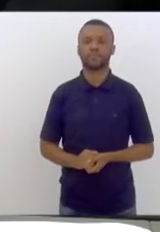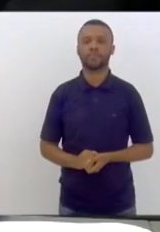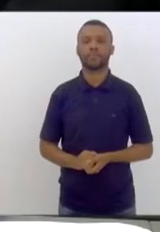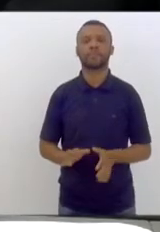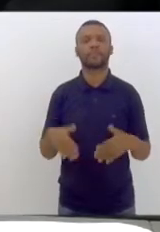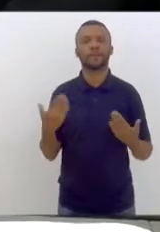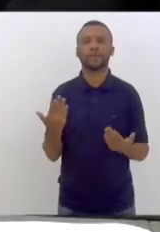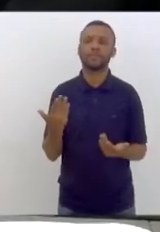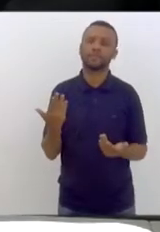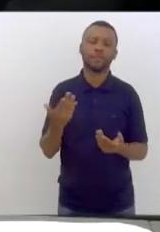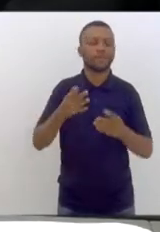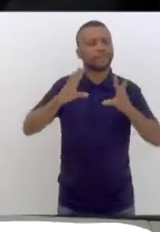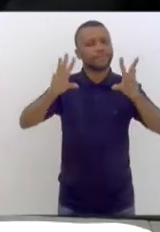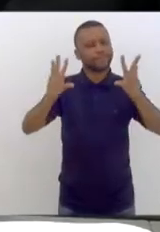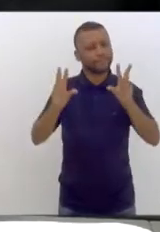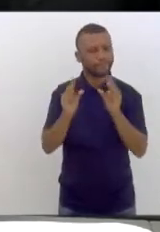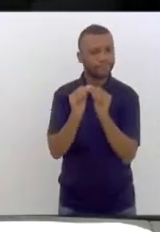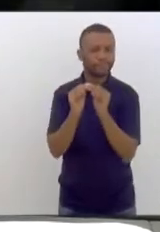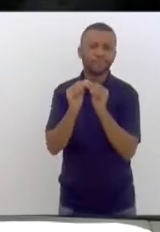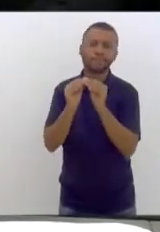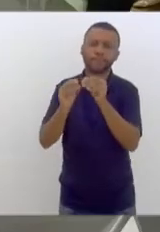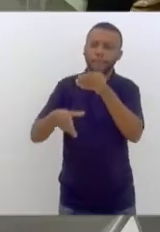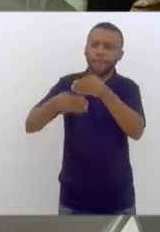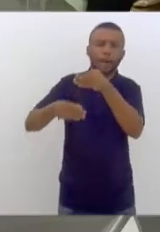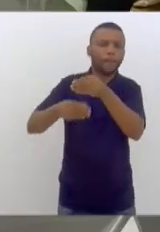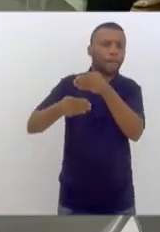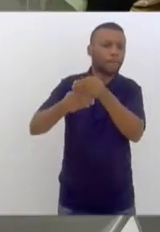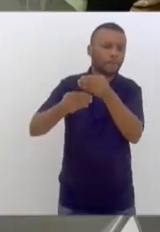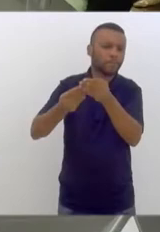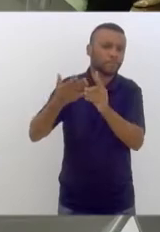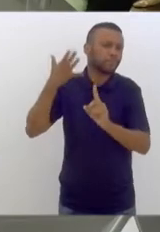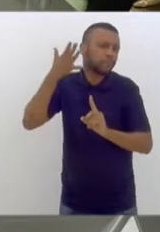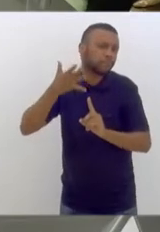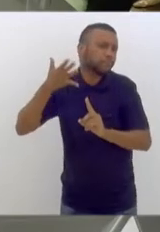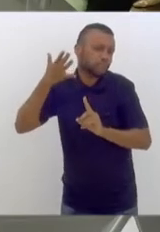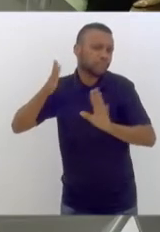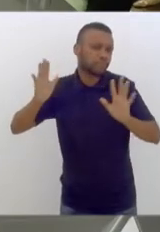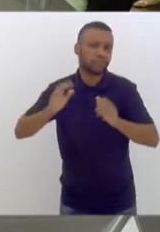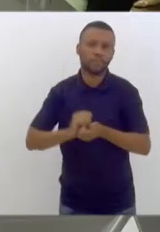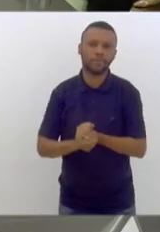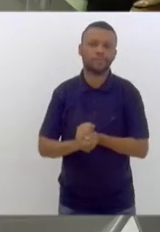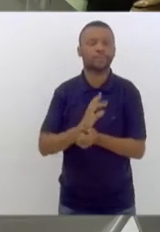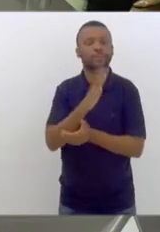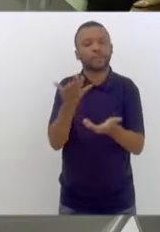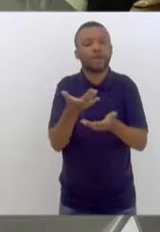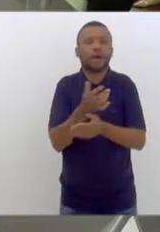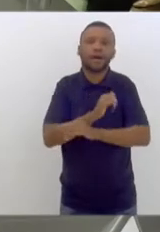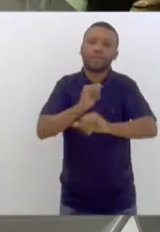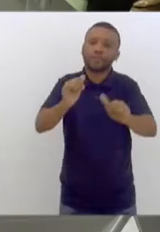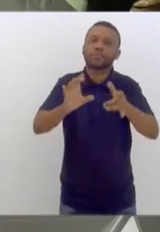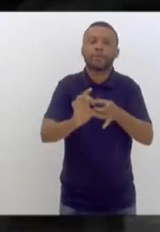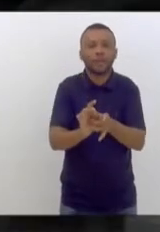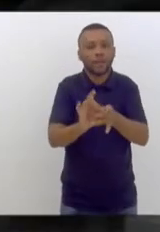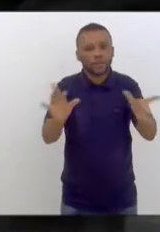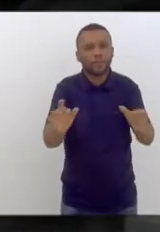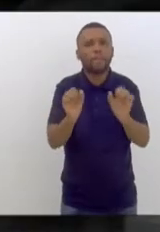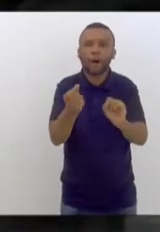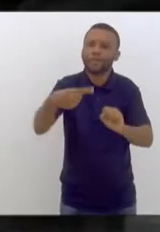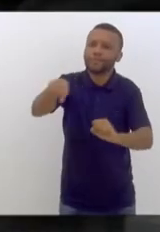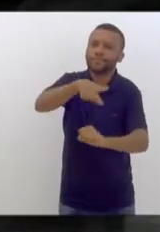essas seriam as considerações iniciais que eu teria a fazer. E estou à disposição para questionamentos